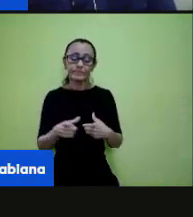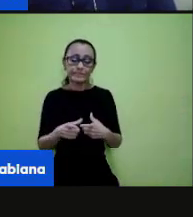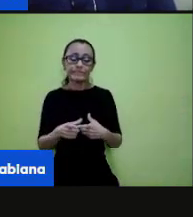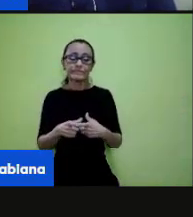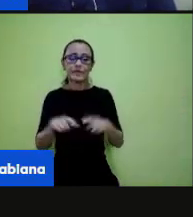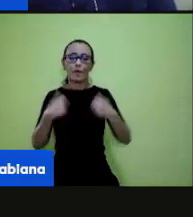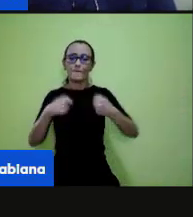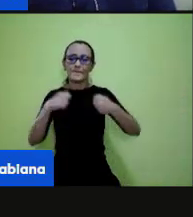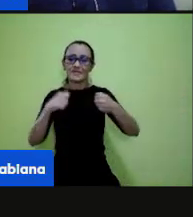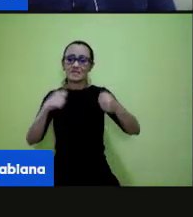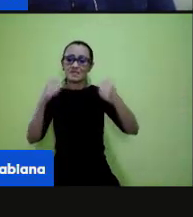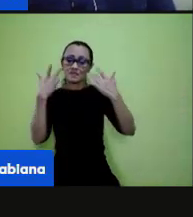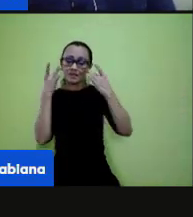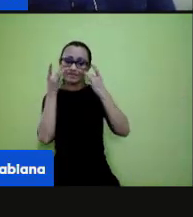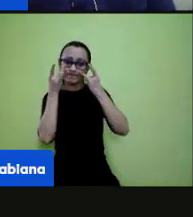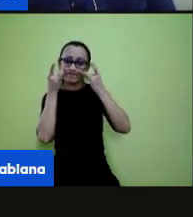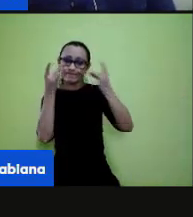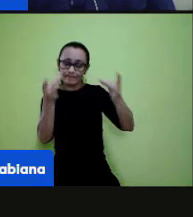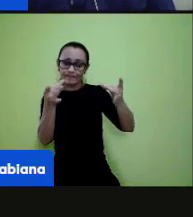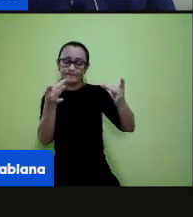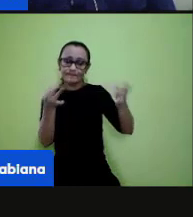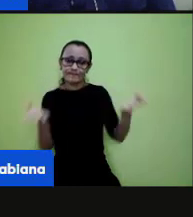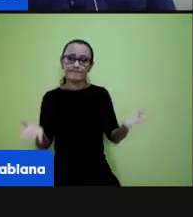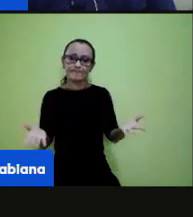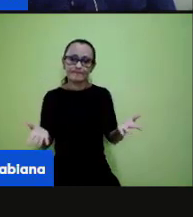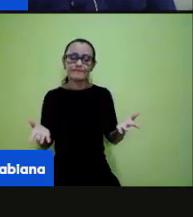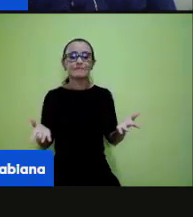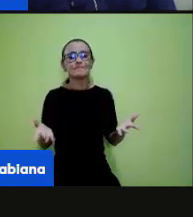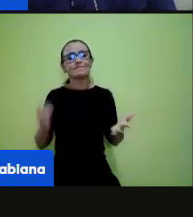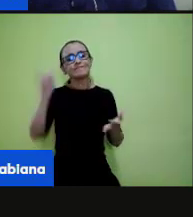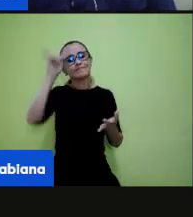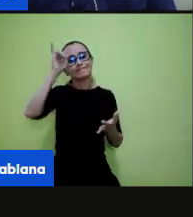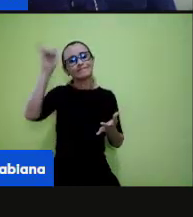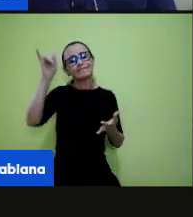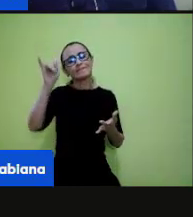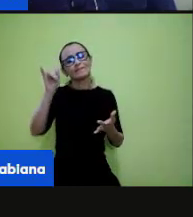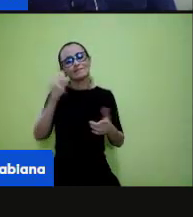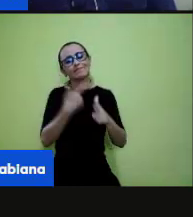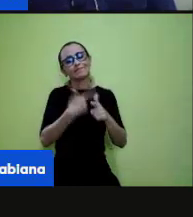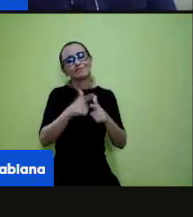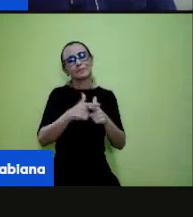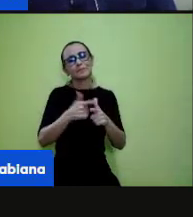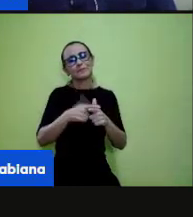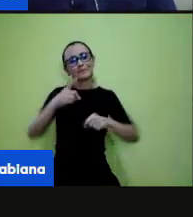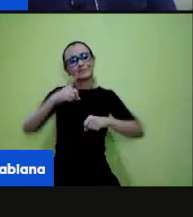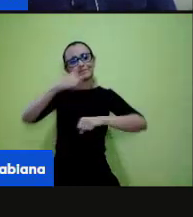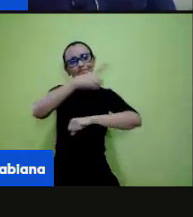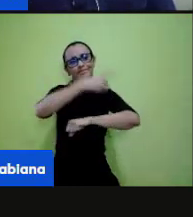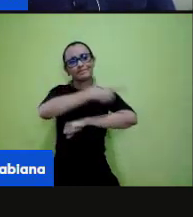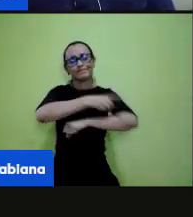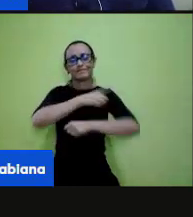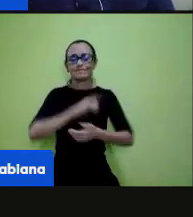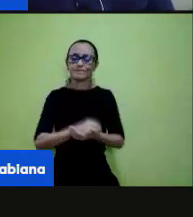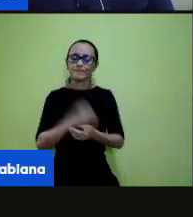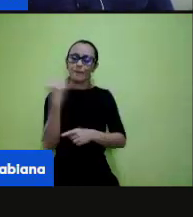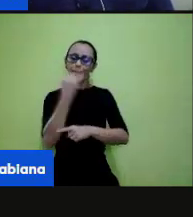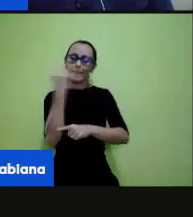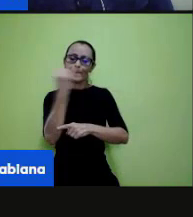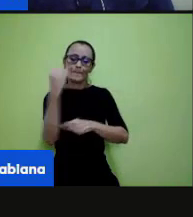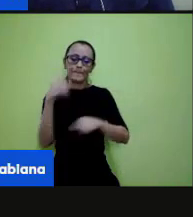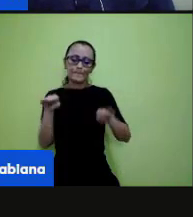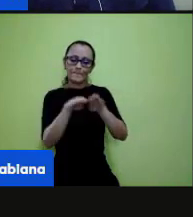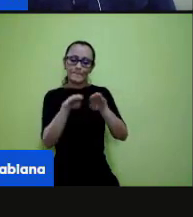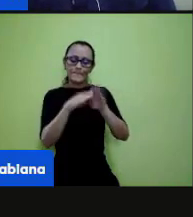atenção, eventualmente nós vamos ter essa população do Aedes aegypti. É importante destacar,